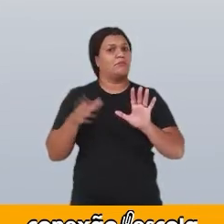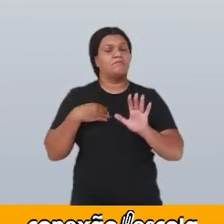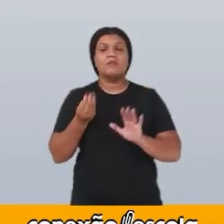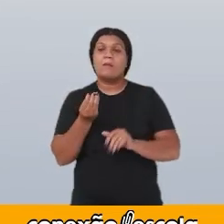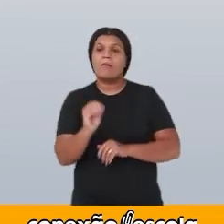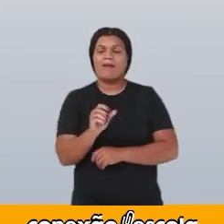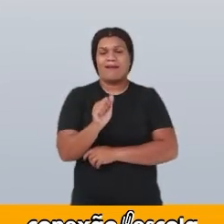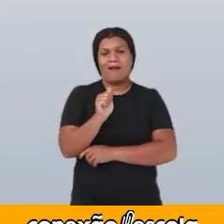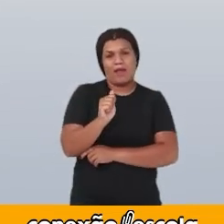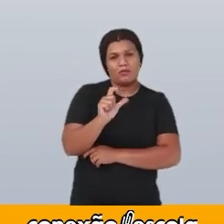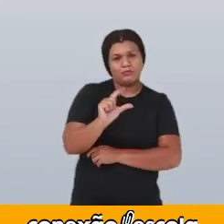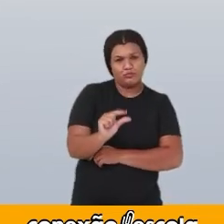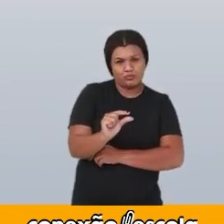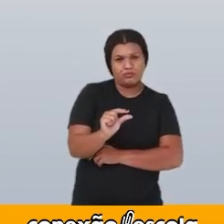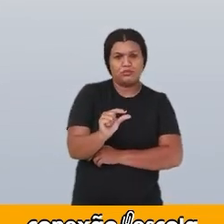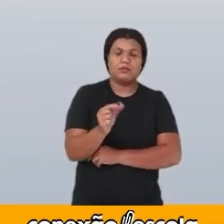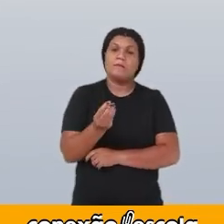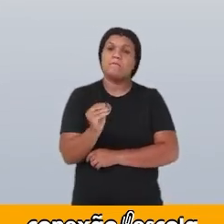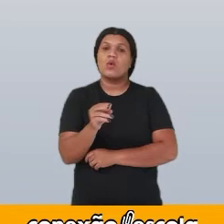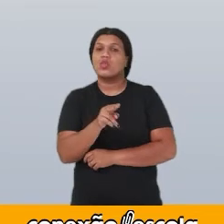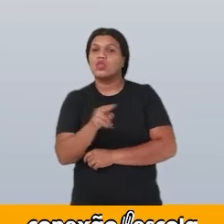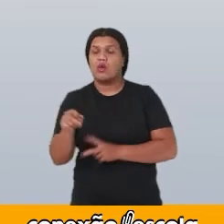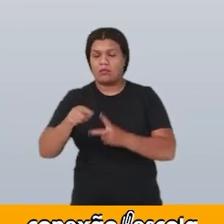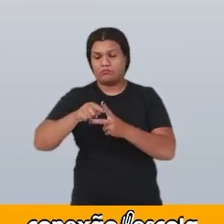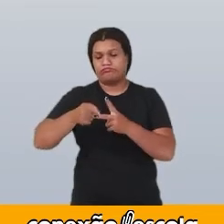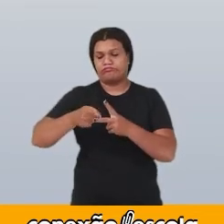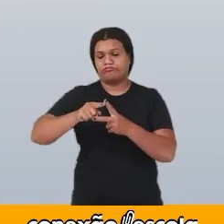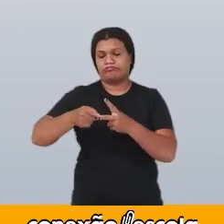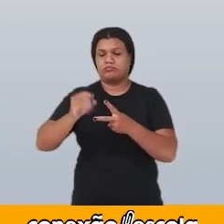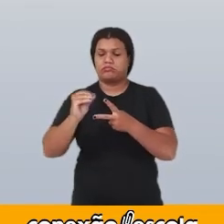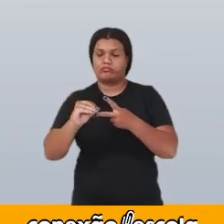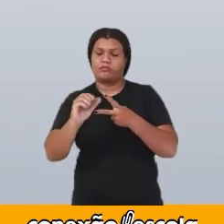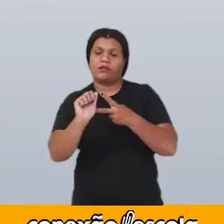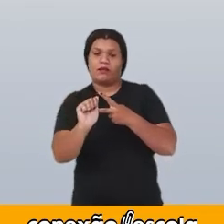A minúscula para nomear esse ângulo.